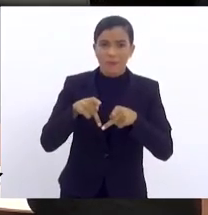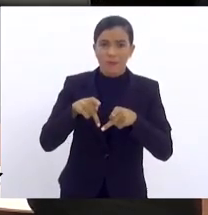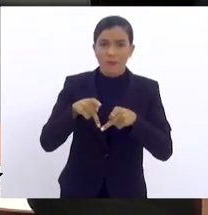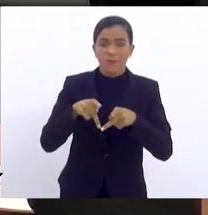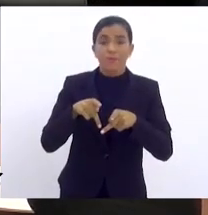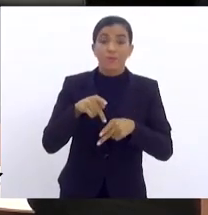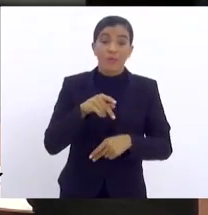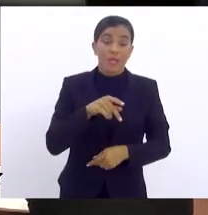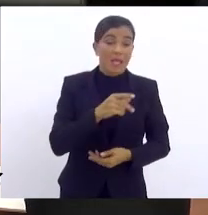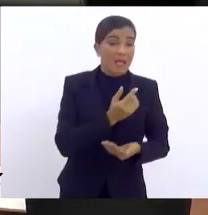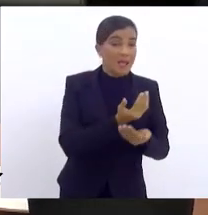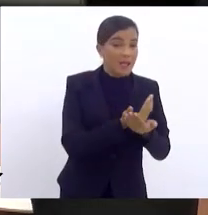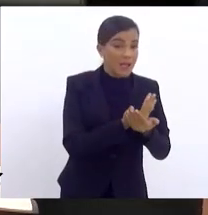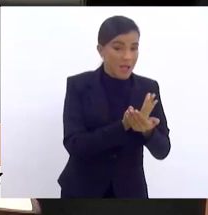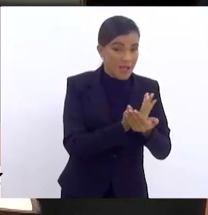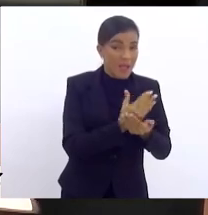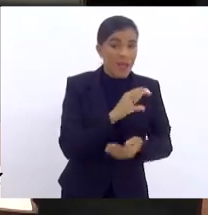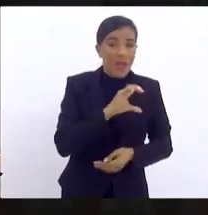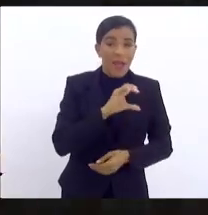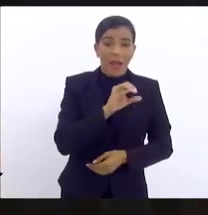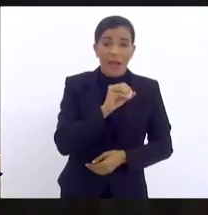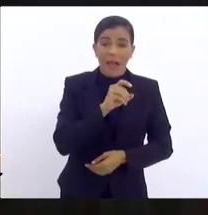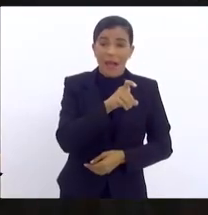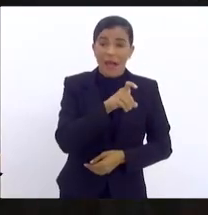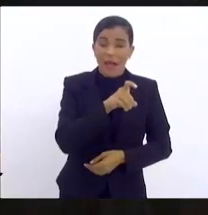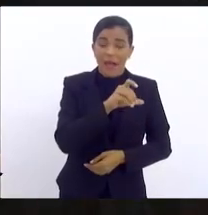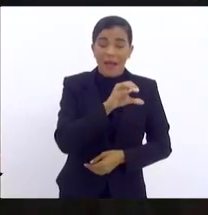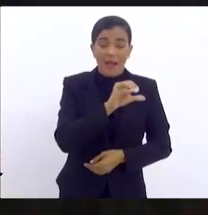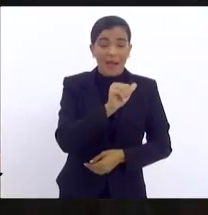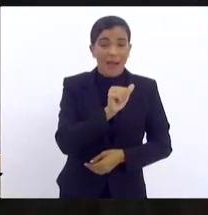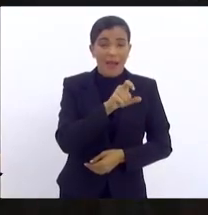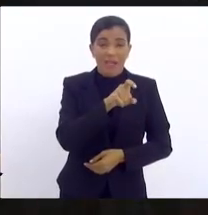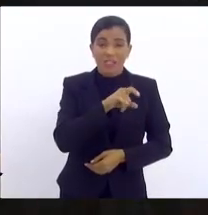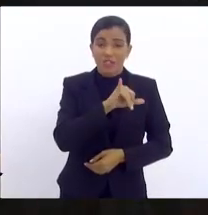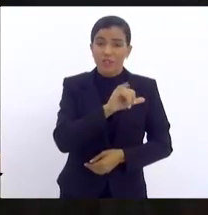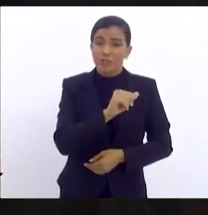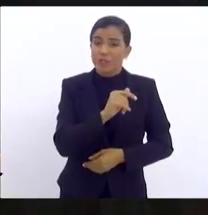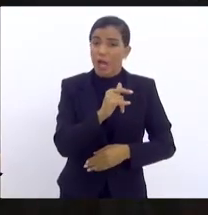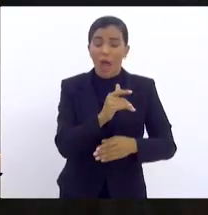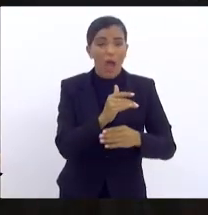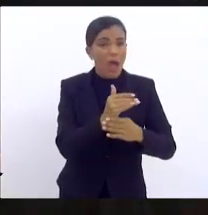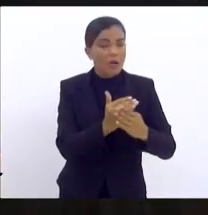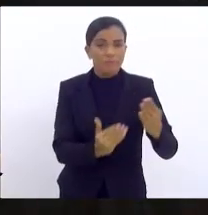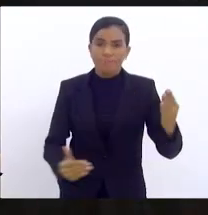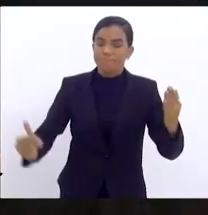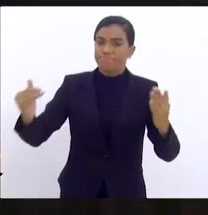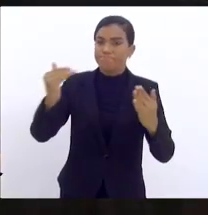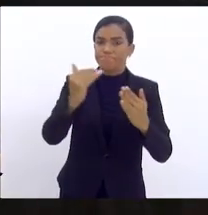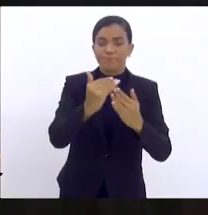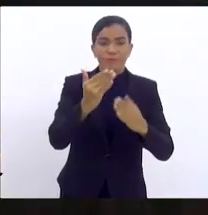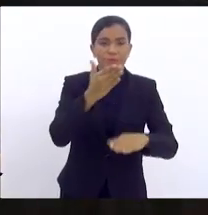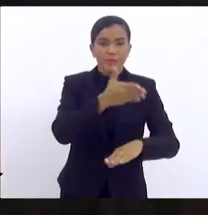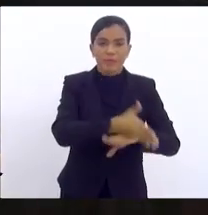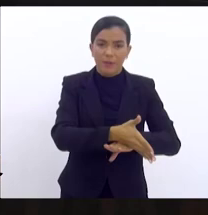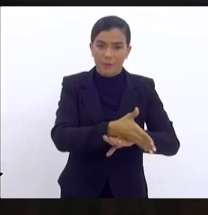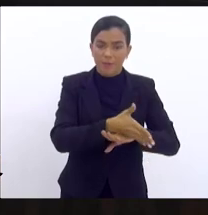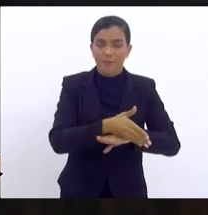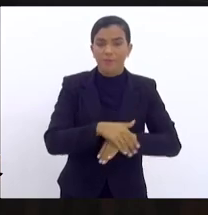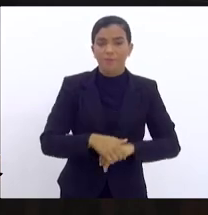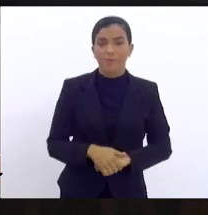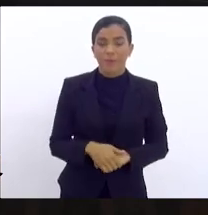Caxias É segunda se eu tiver enganado passou São Gonçalo em população Mas se eu for olhar